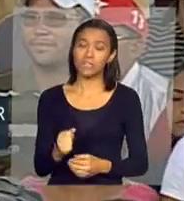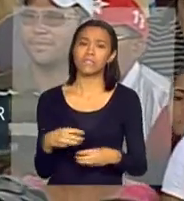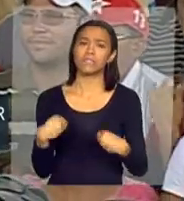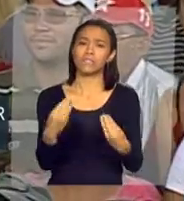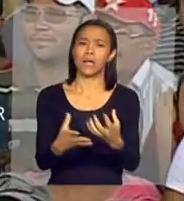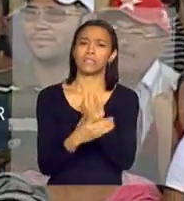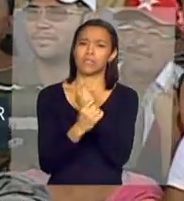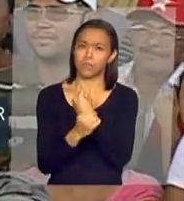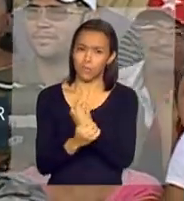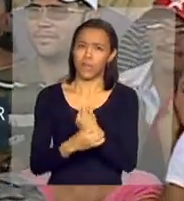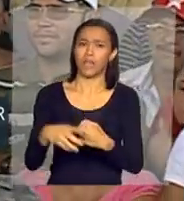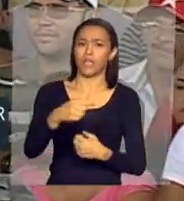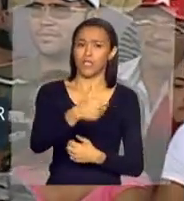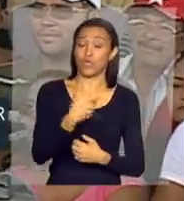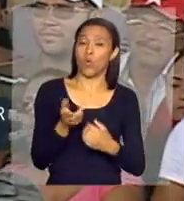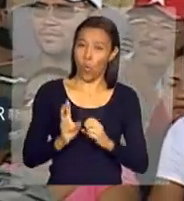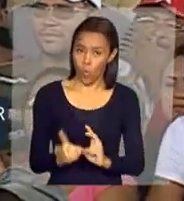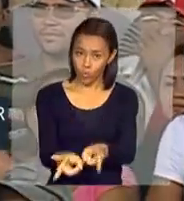em 2014.